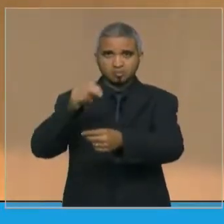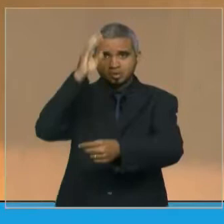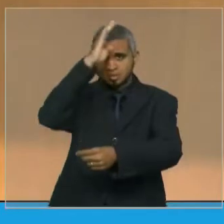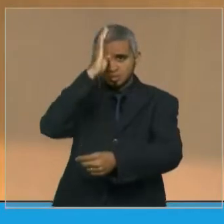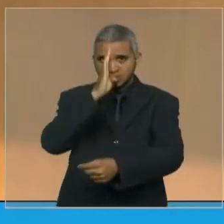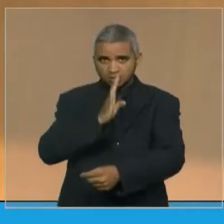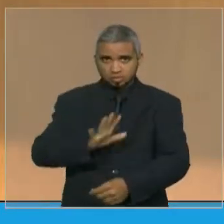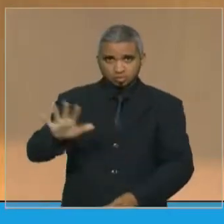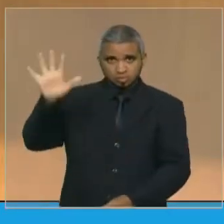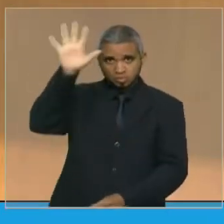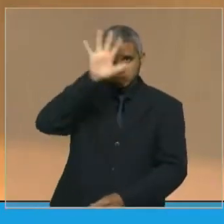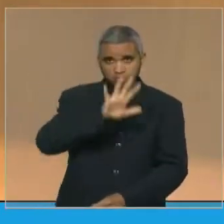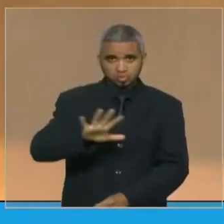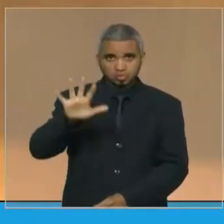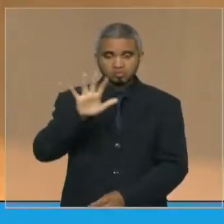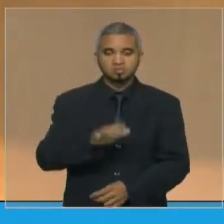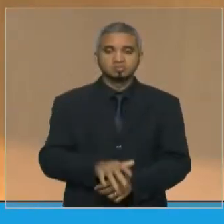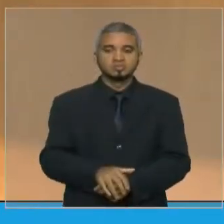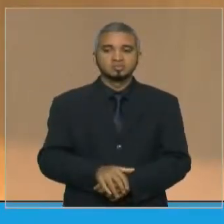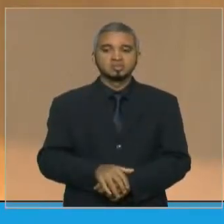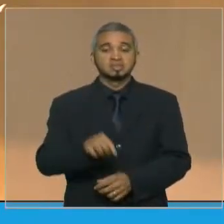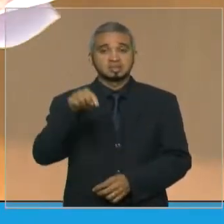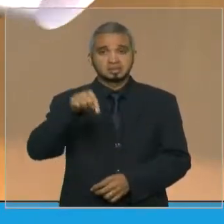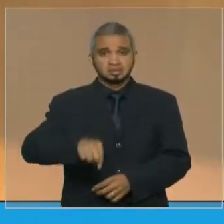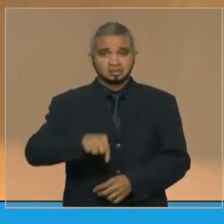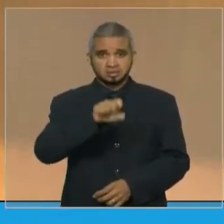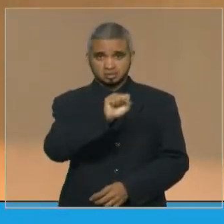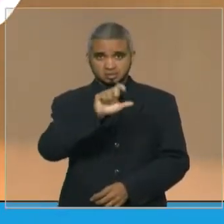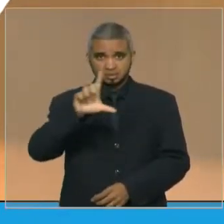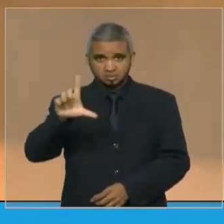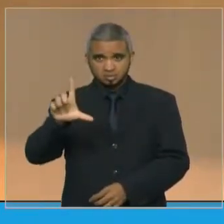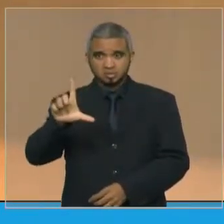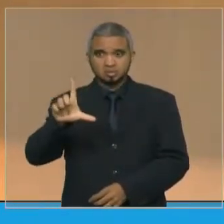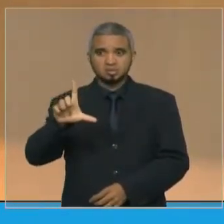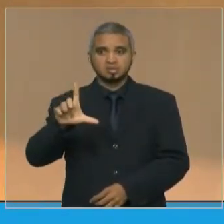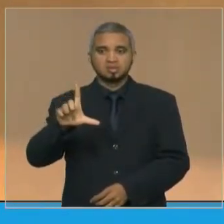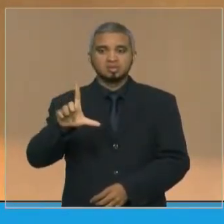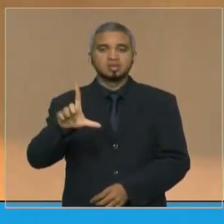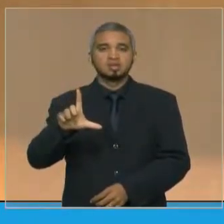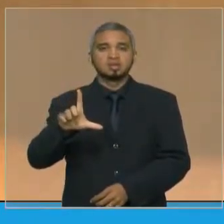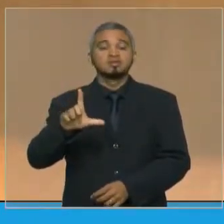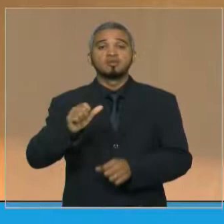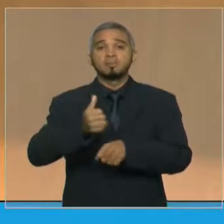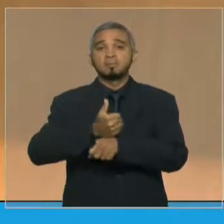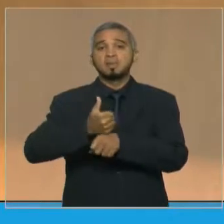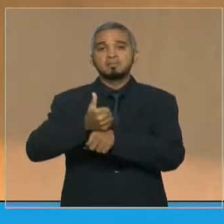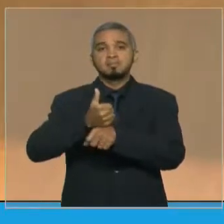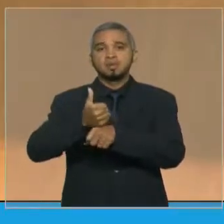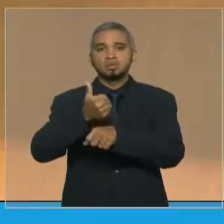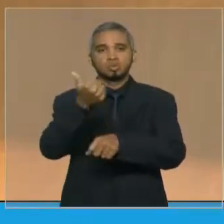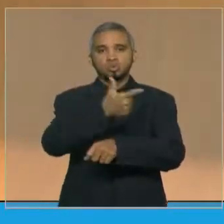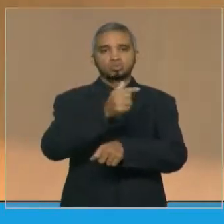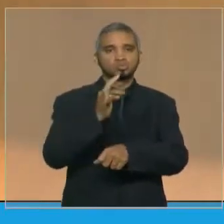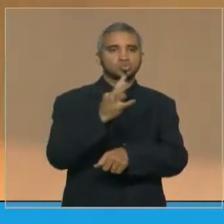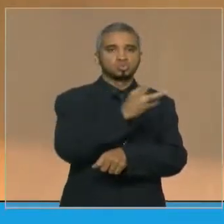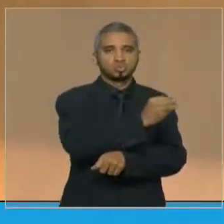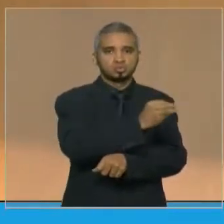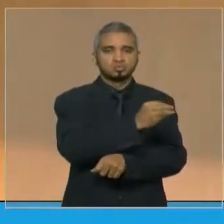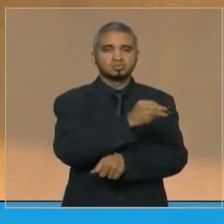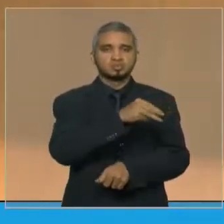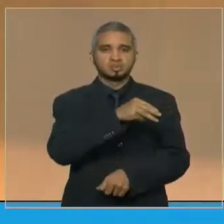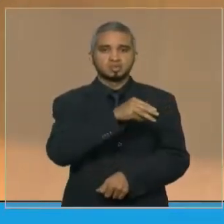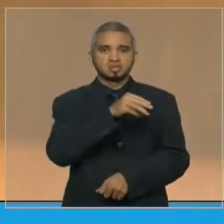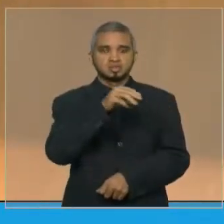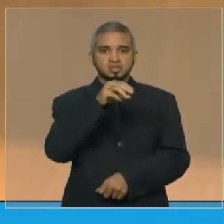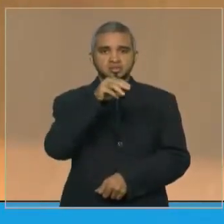na verdade, a nossa premiação da Delegacia de São Luís, ela precedeu todas essas premiações, tanto a nível de Ministério da Fazenda, quanto